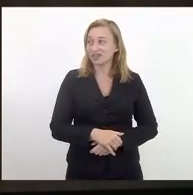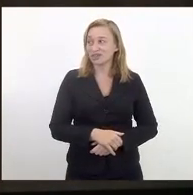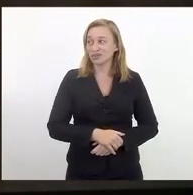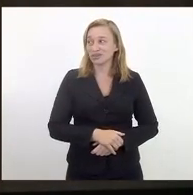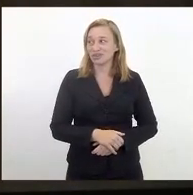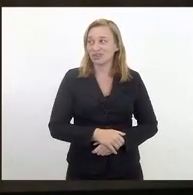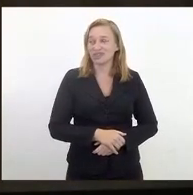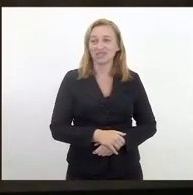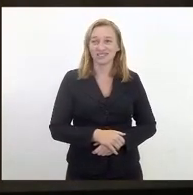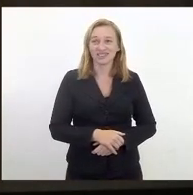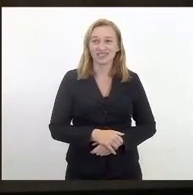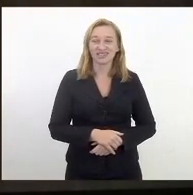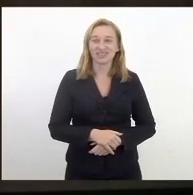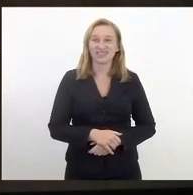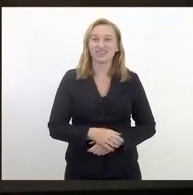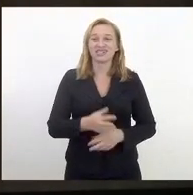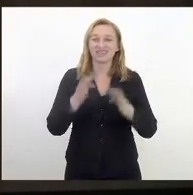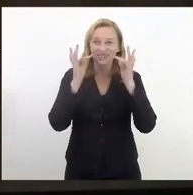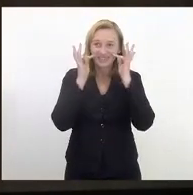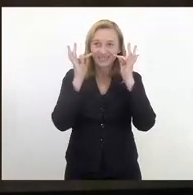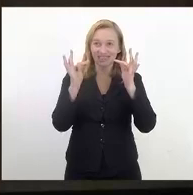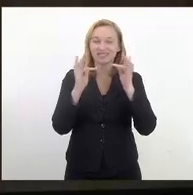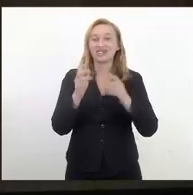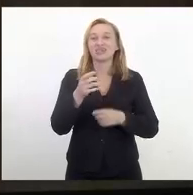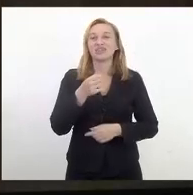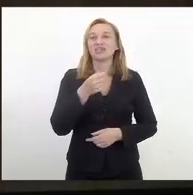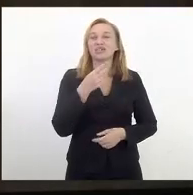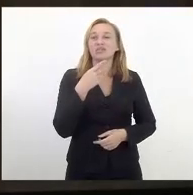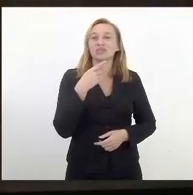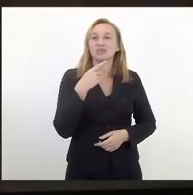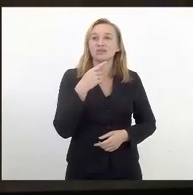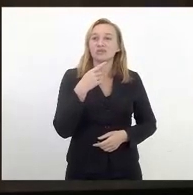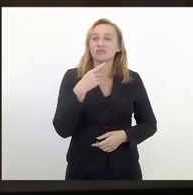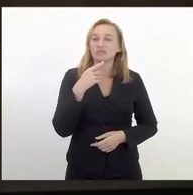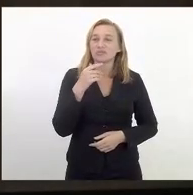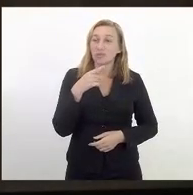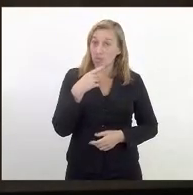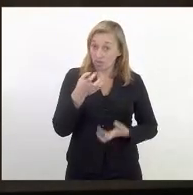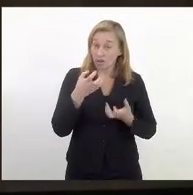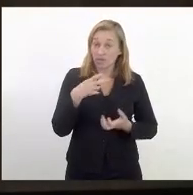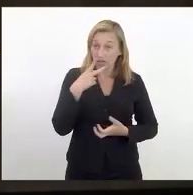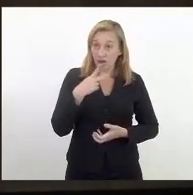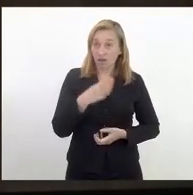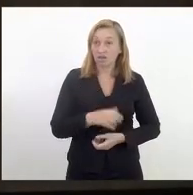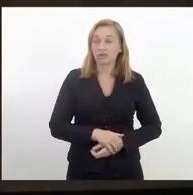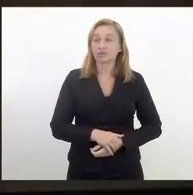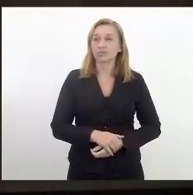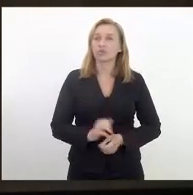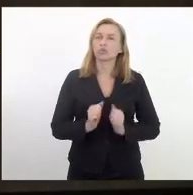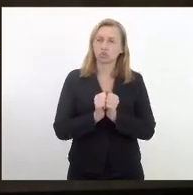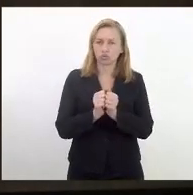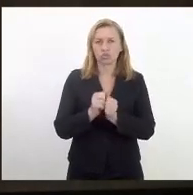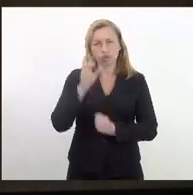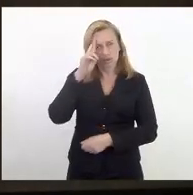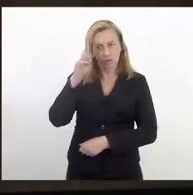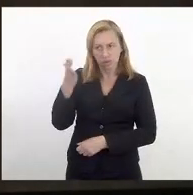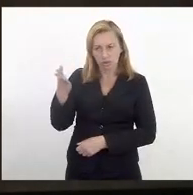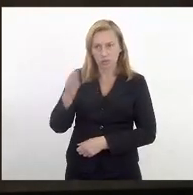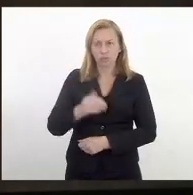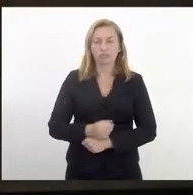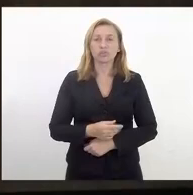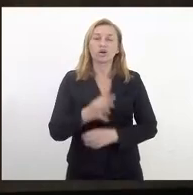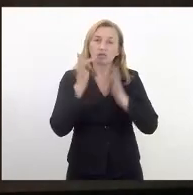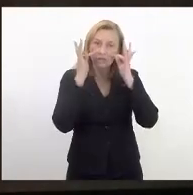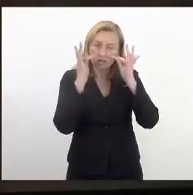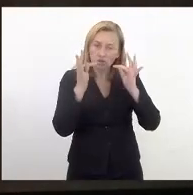mas quero dar o meu testemunho Meu relato primeiro lugar dizer que tu incondicionalmente ao seu lado porque tenho